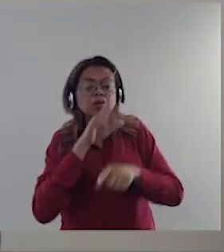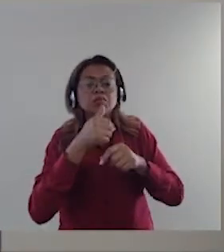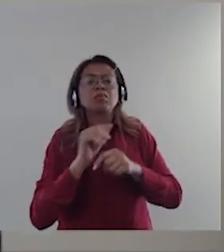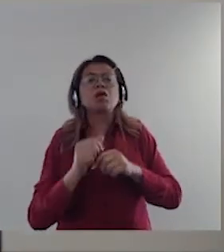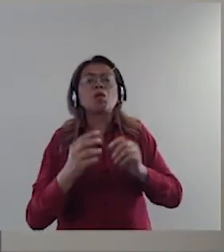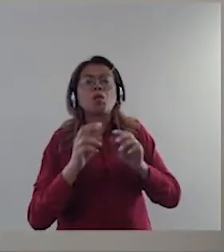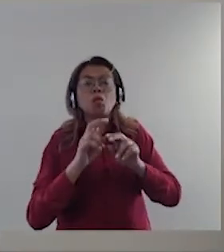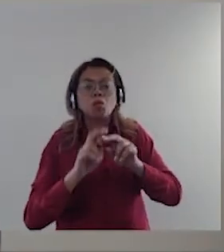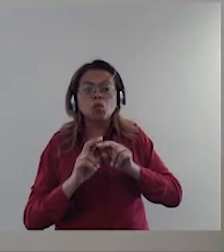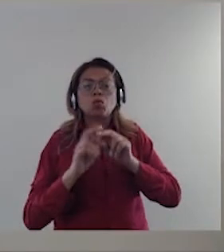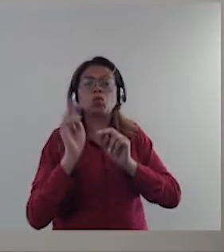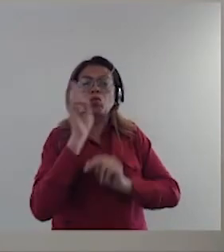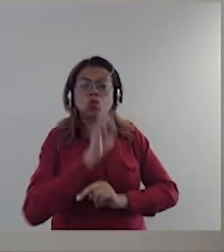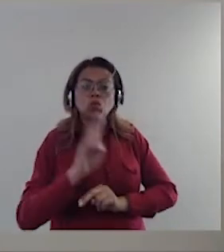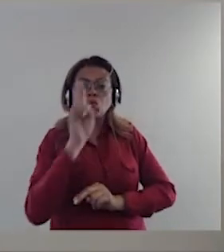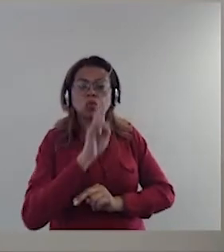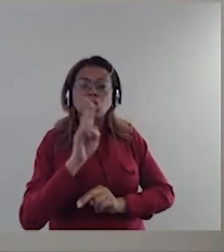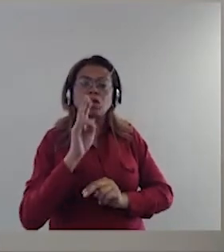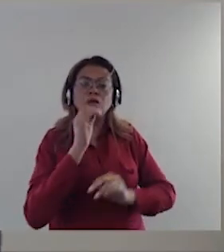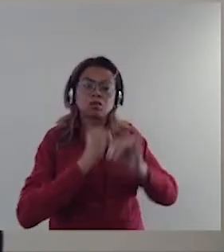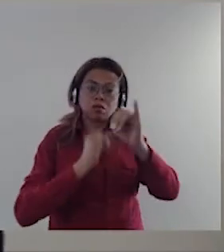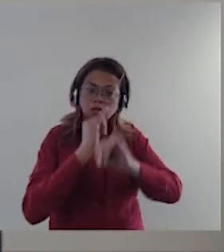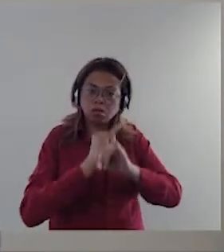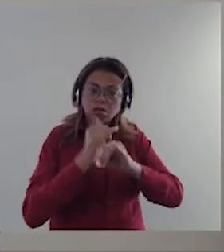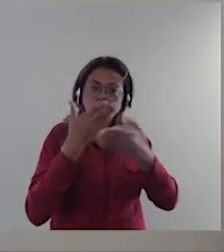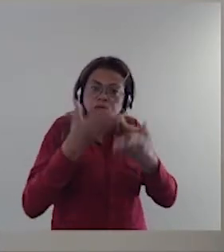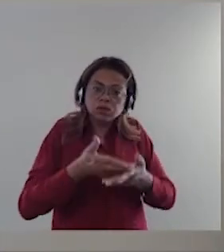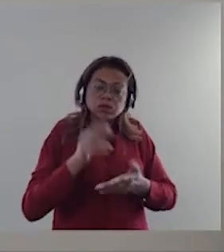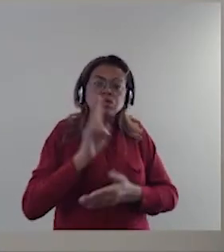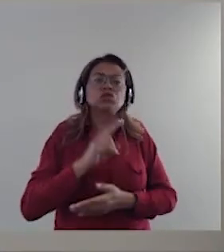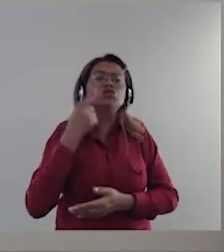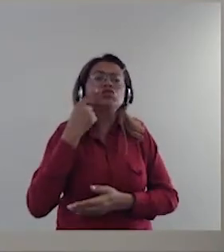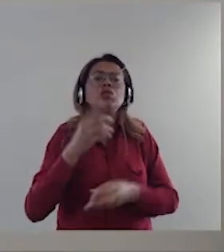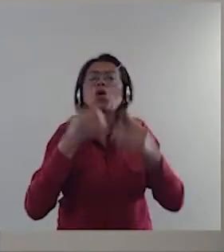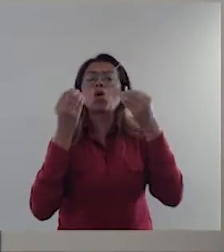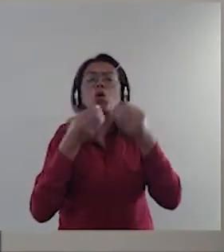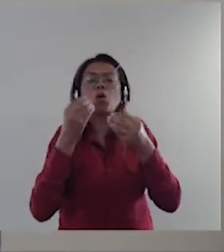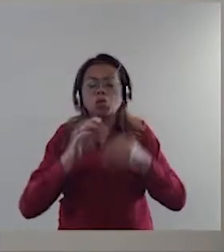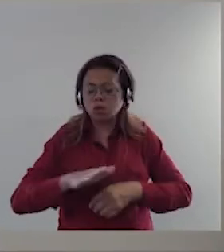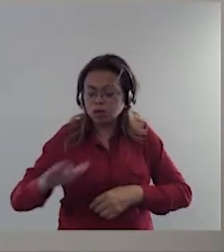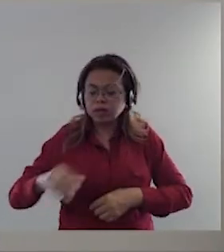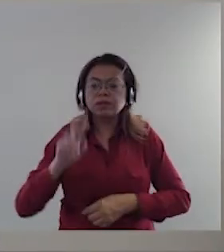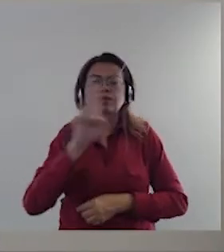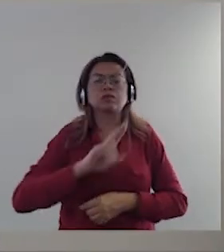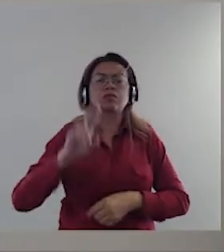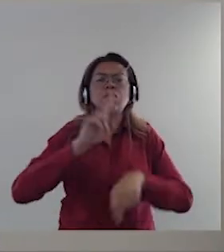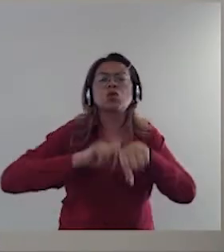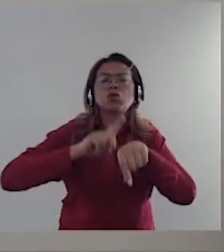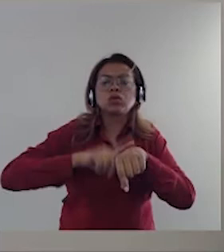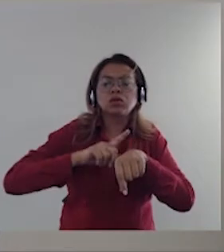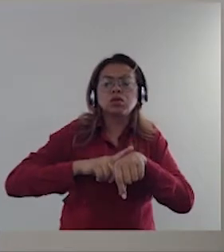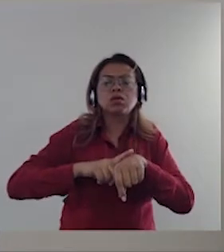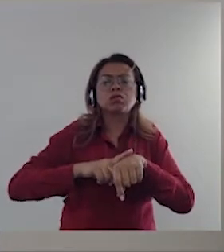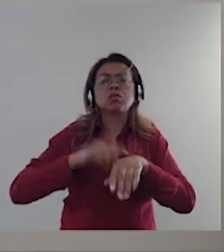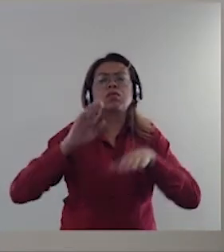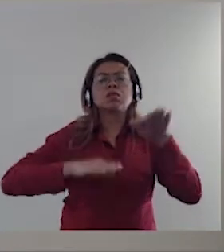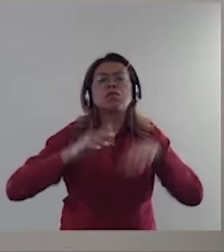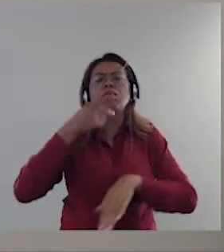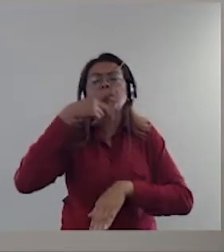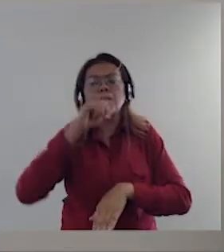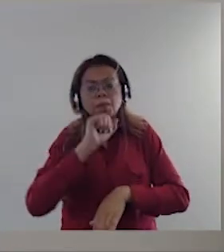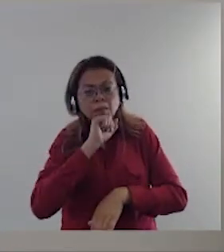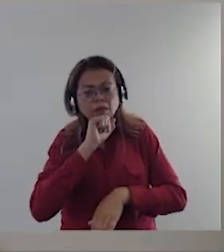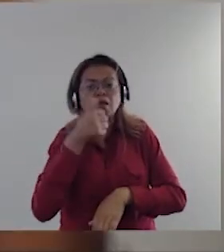exemplo, o monitoramento do uso da própria internet, qual é a qualidade desse uso, o tempo de uso, né? Será que o pai que está ficando